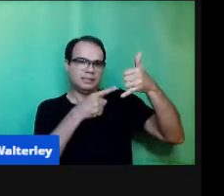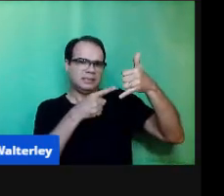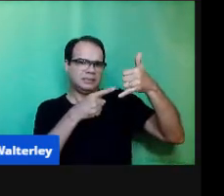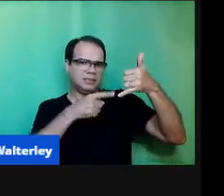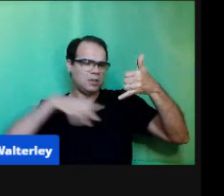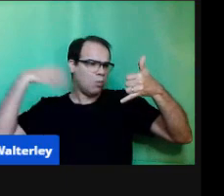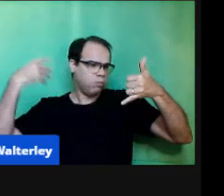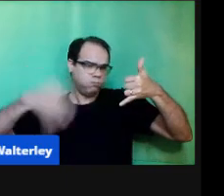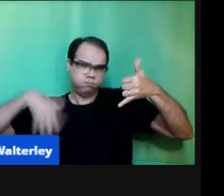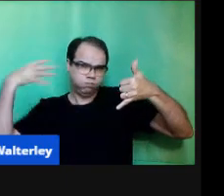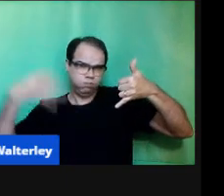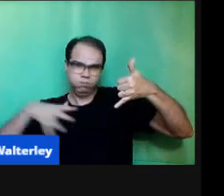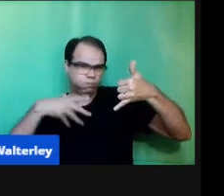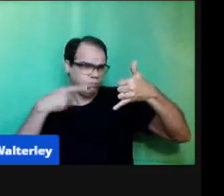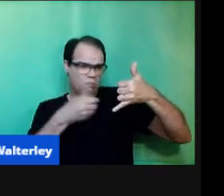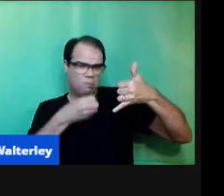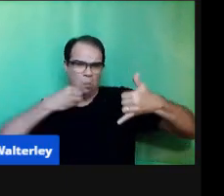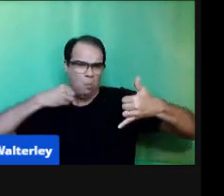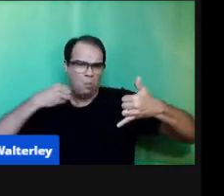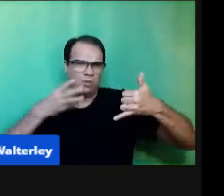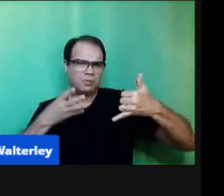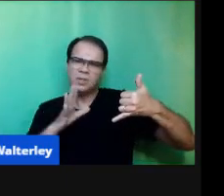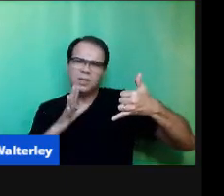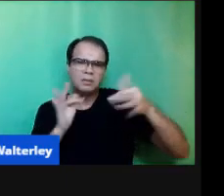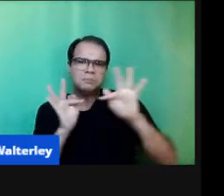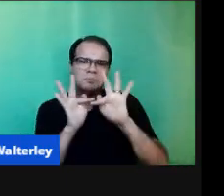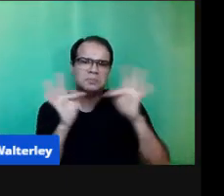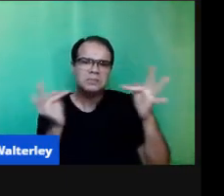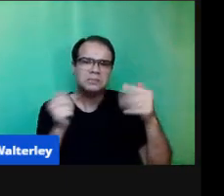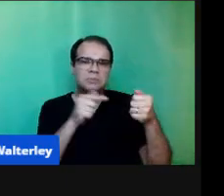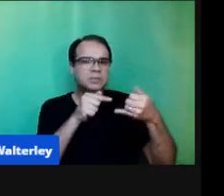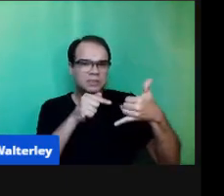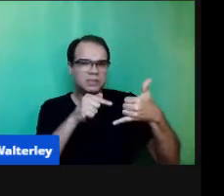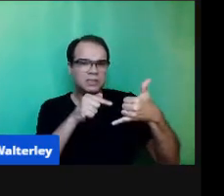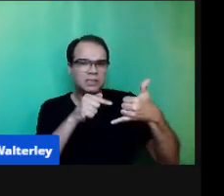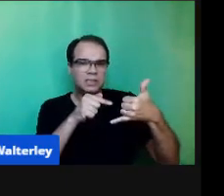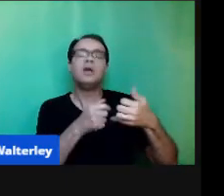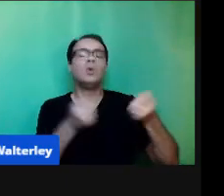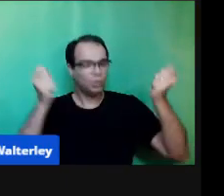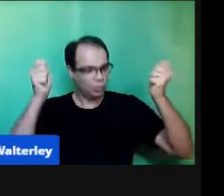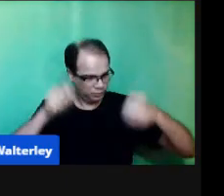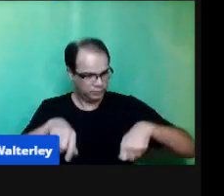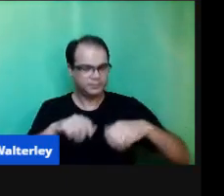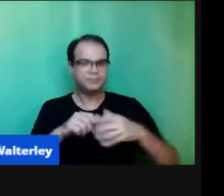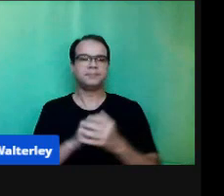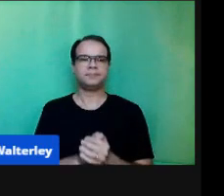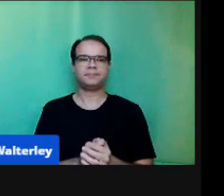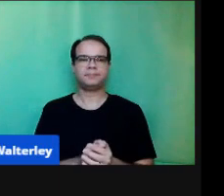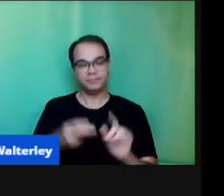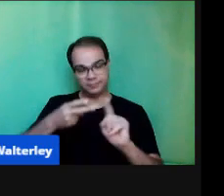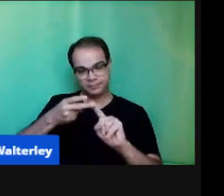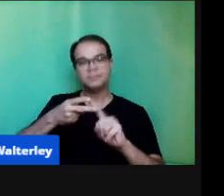para os alunos. Então, é isso que a gente vai trabalhar nesse curso.